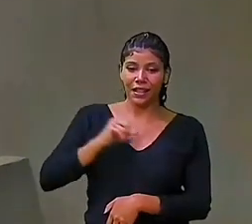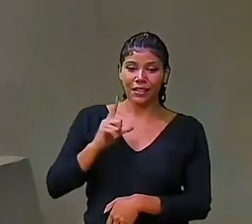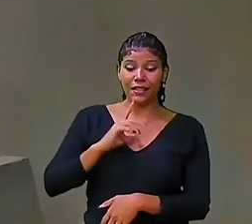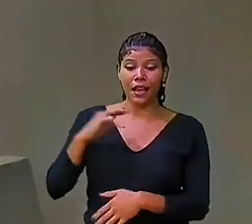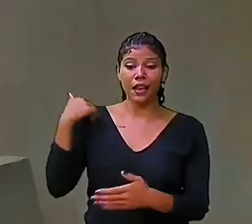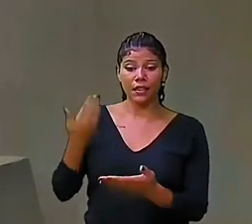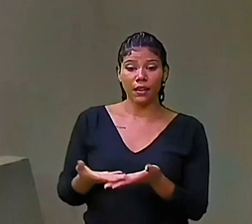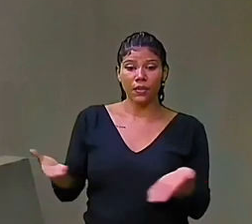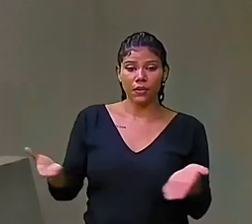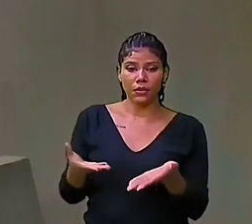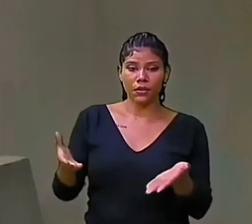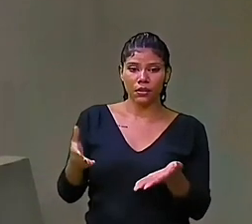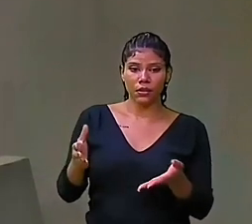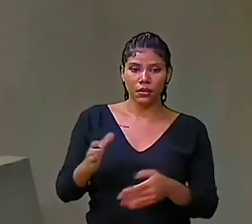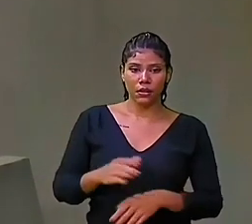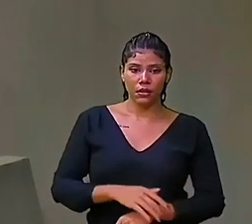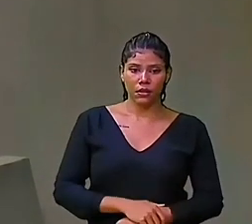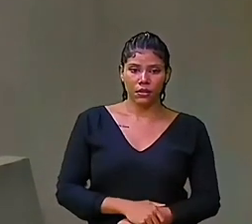mural.